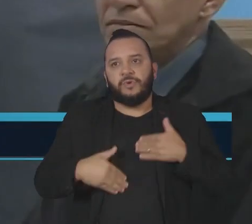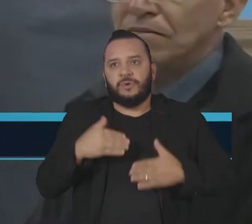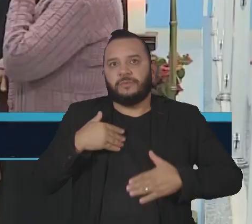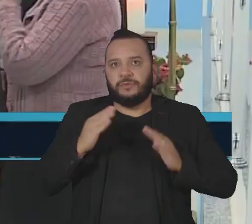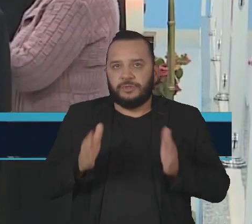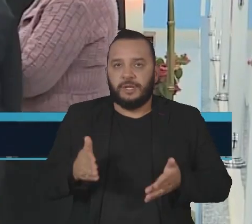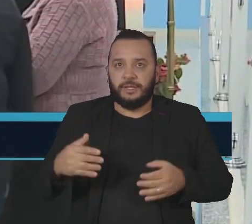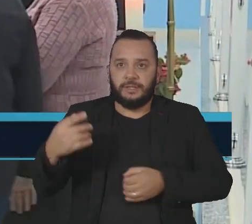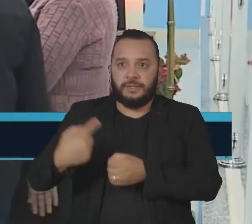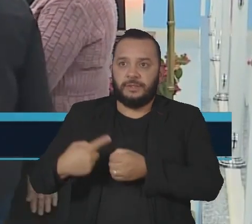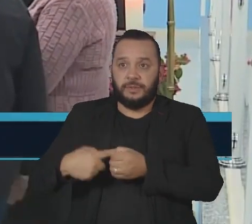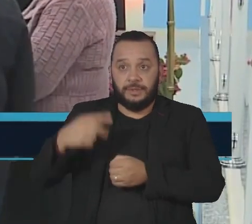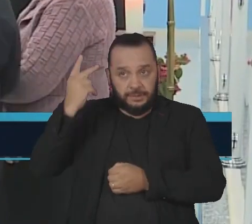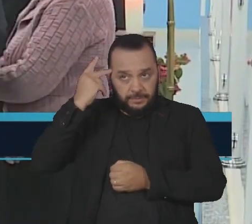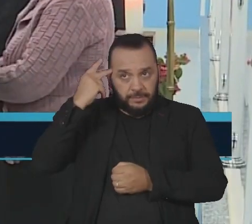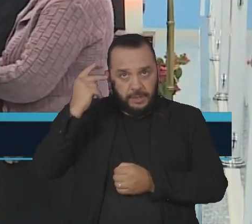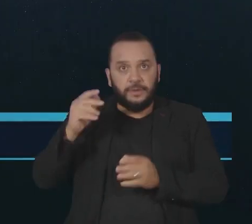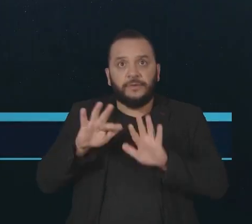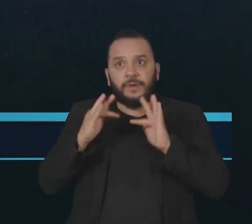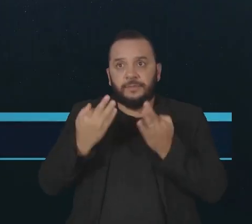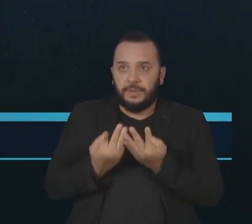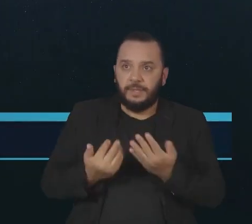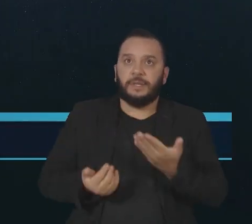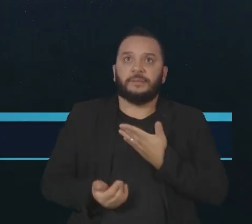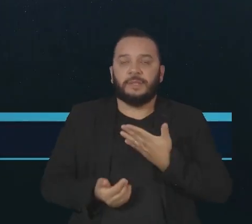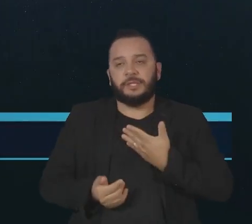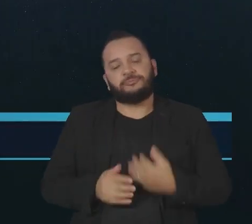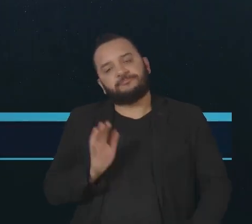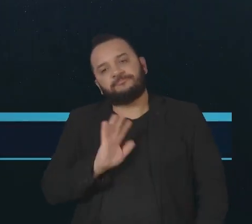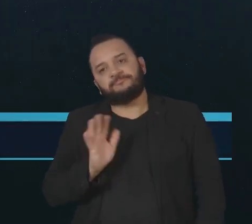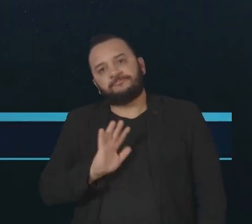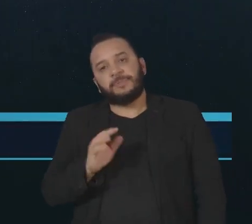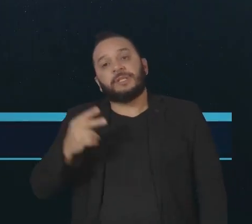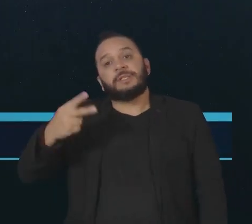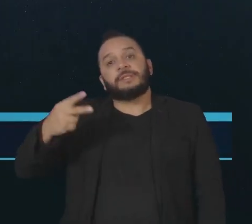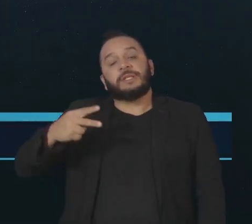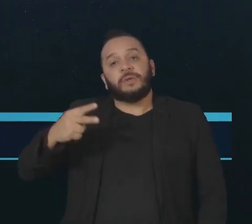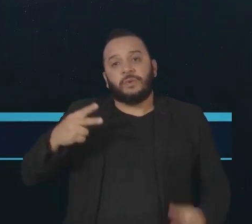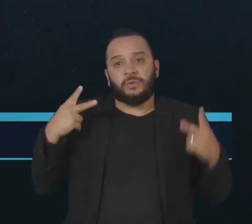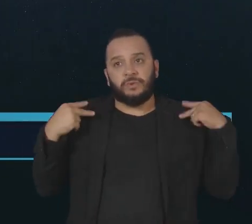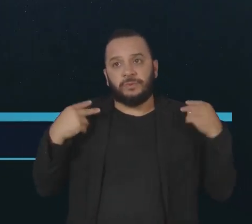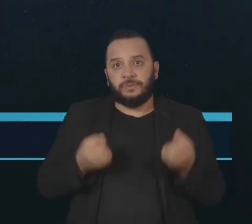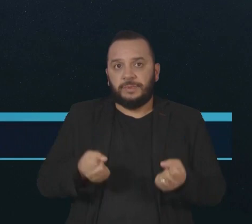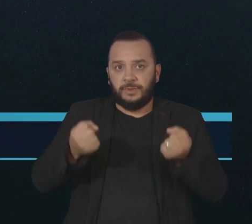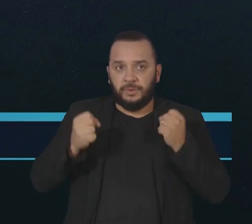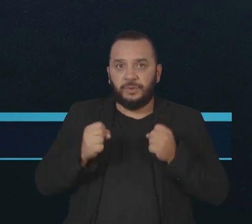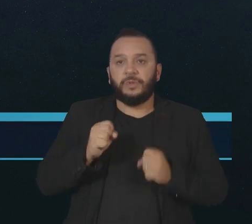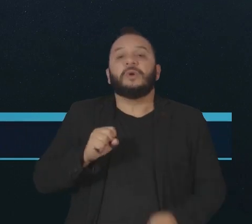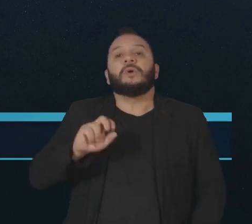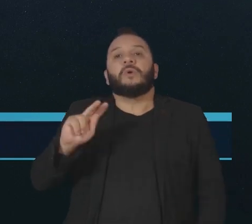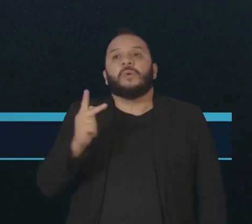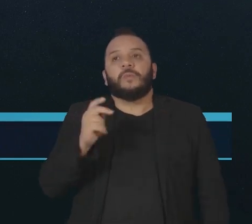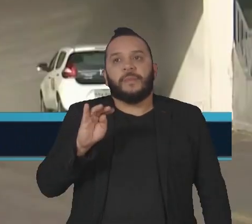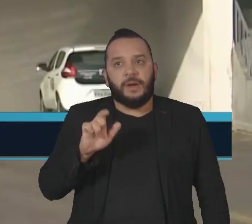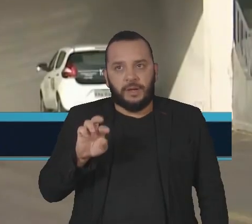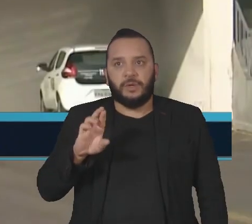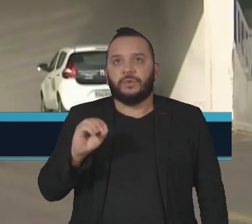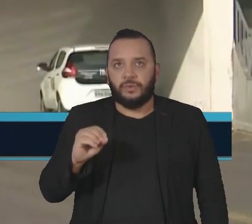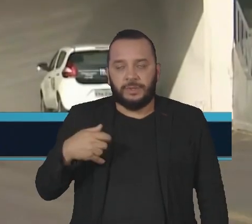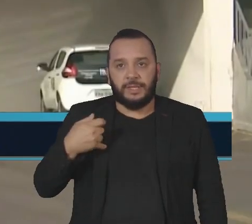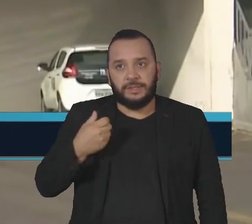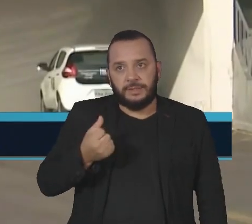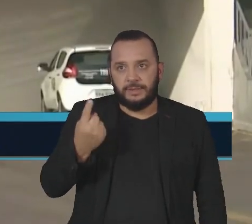interior de São Paulo, parentes e amigos se despediram do copiloto Humberto de Campos Alencar e Silva, de 61 anos, e